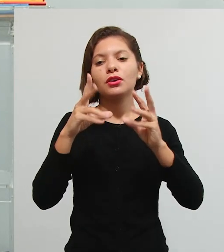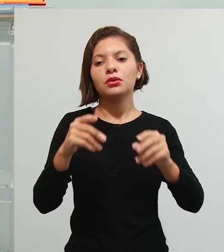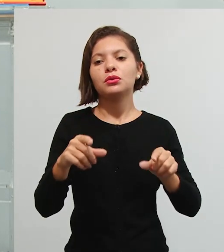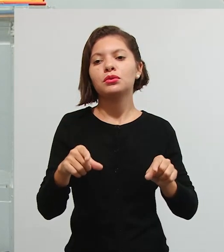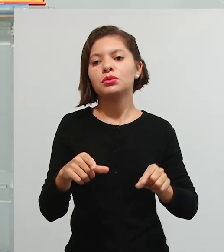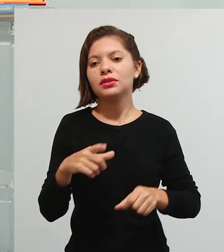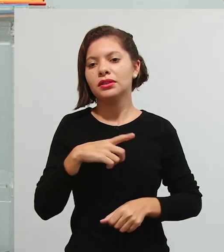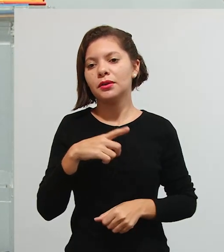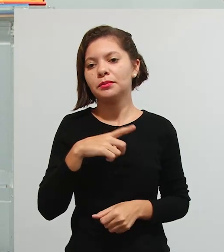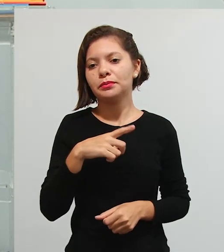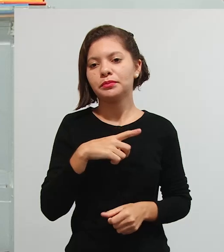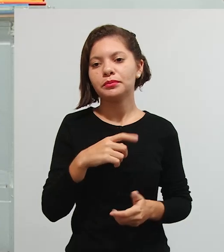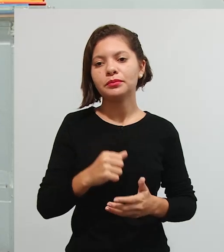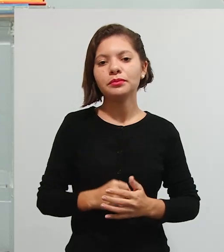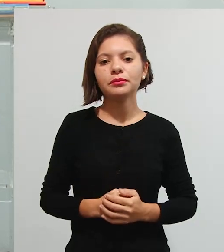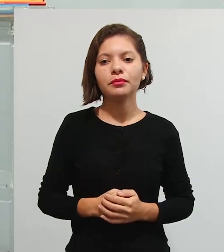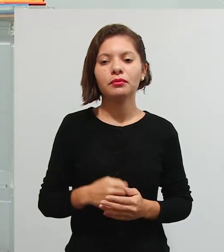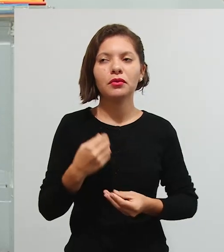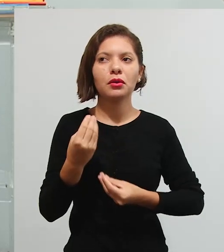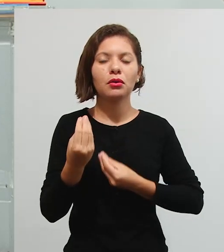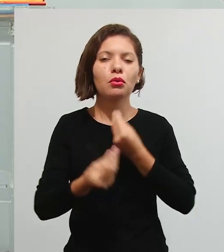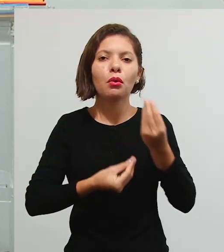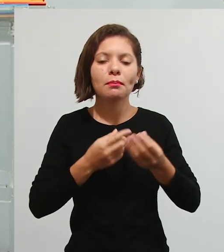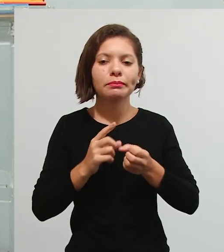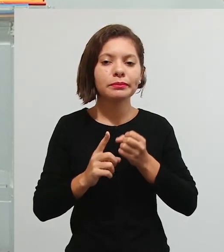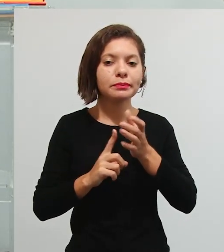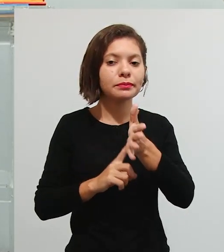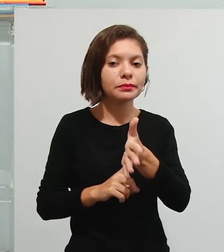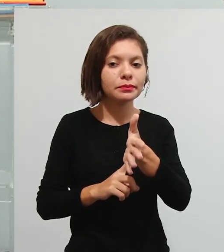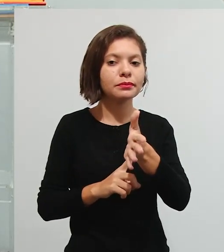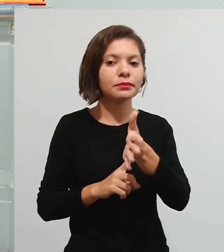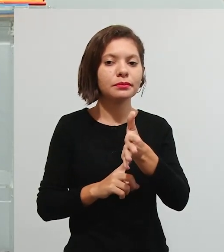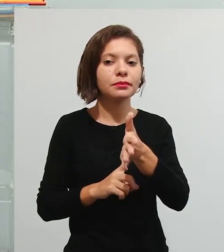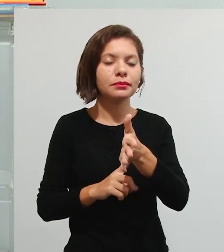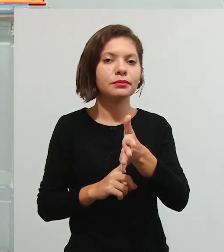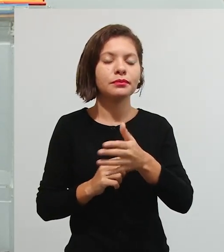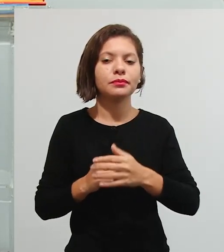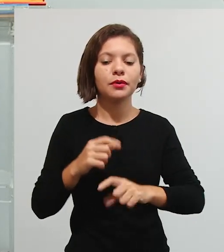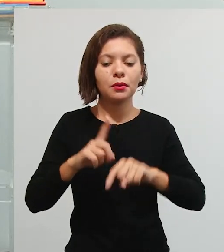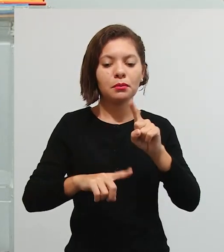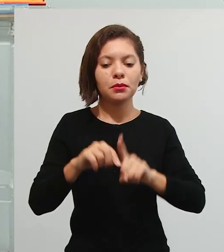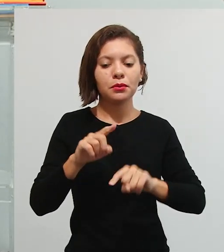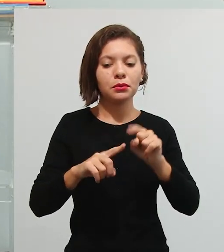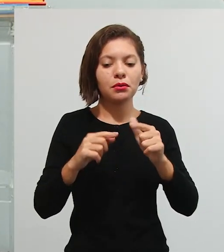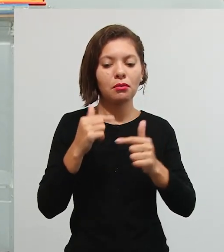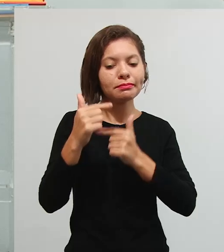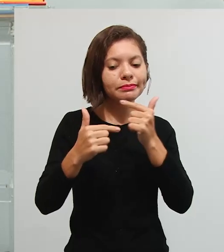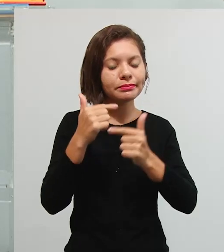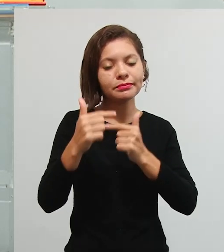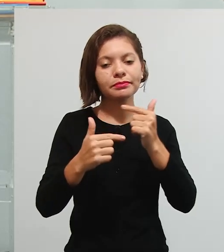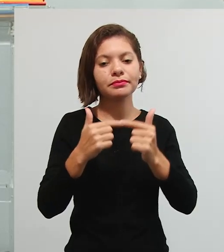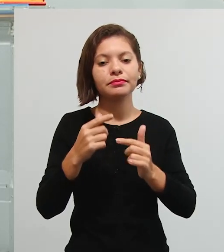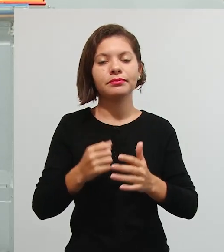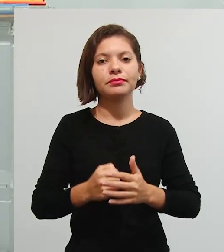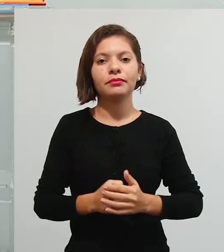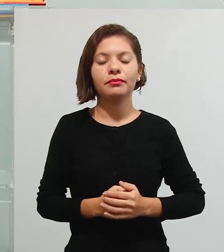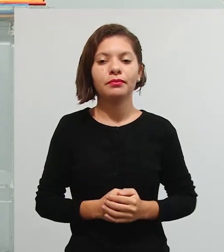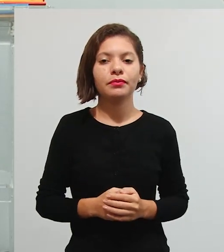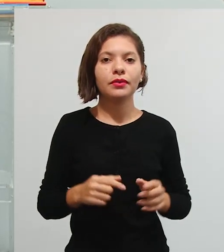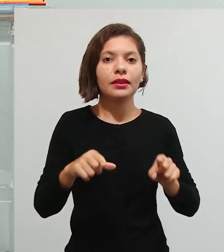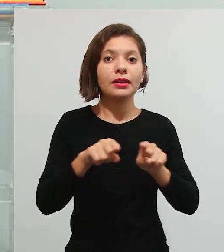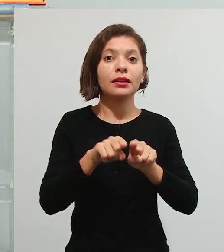né, ergométrica, a questão do estilo, dos botões? Ele precisa de um botão que faça o que? O botão direito e o botão